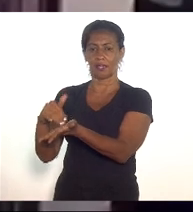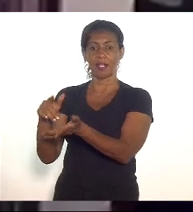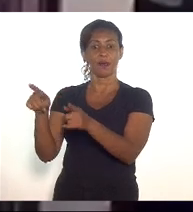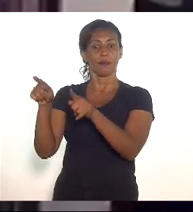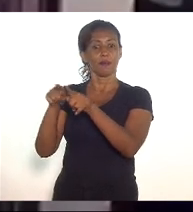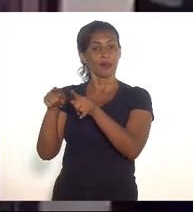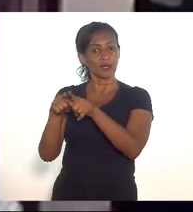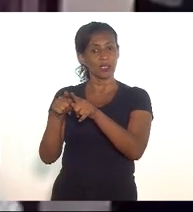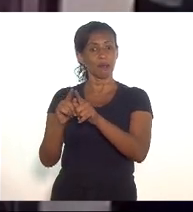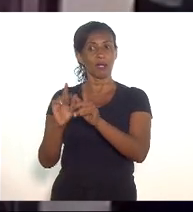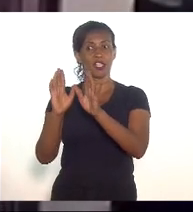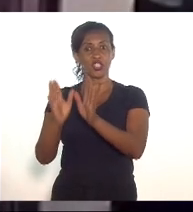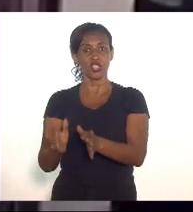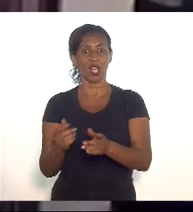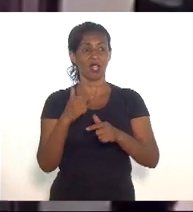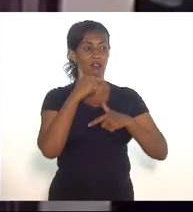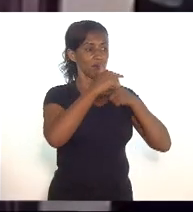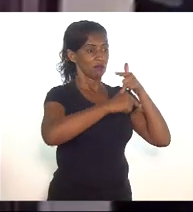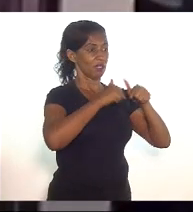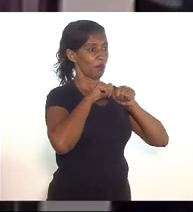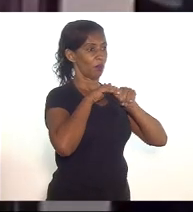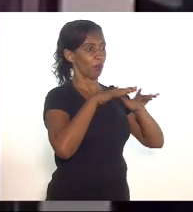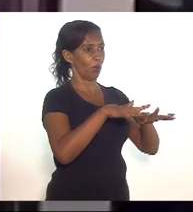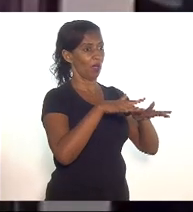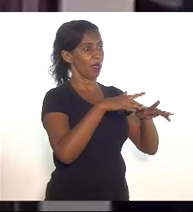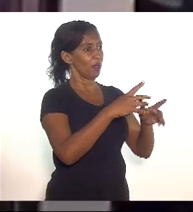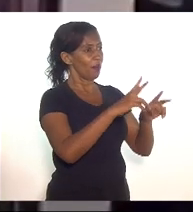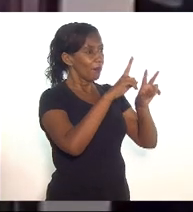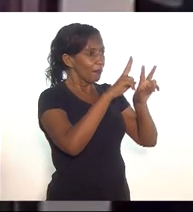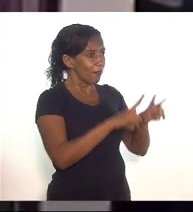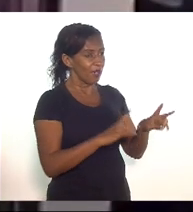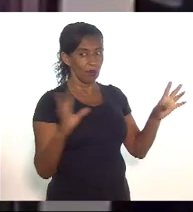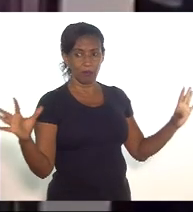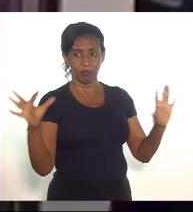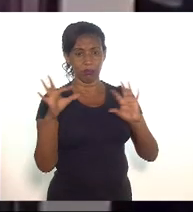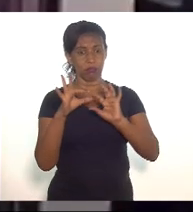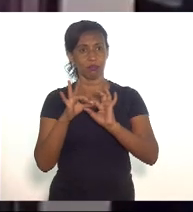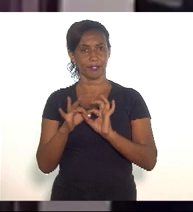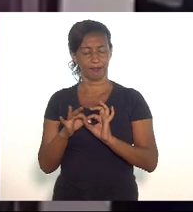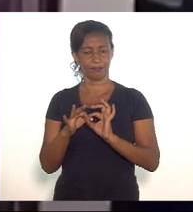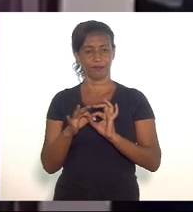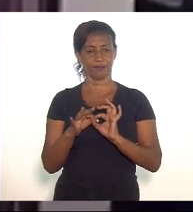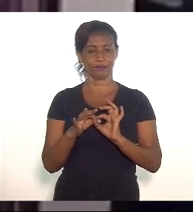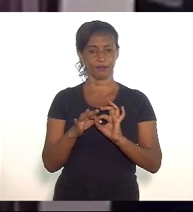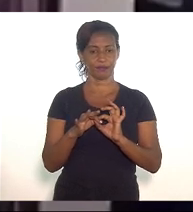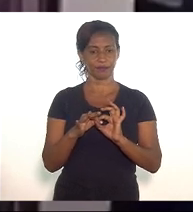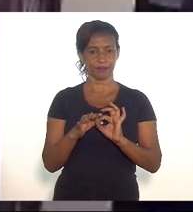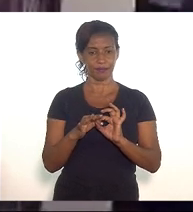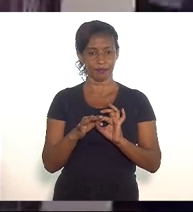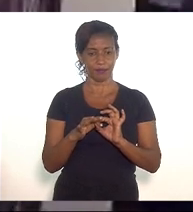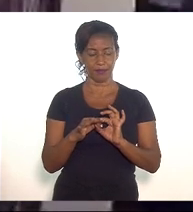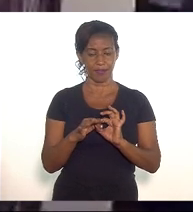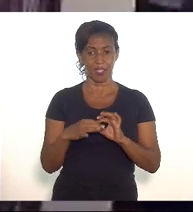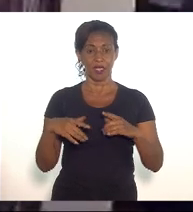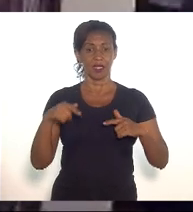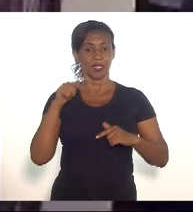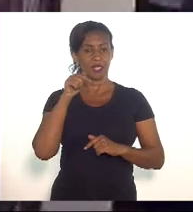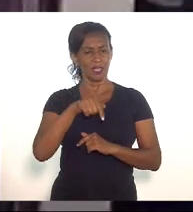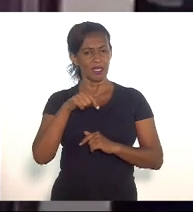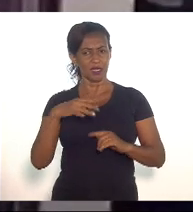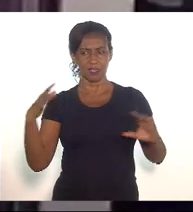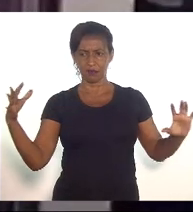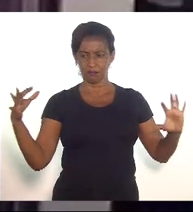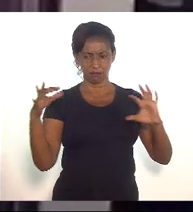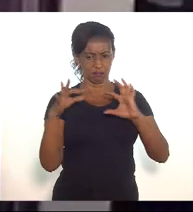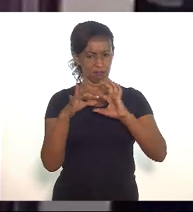os dados obtidos em campo. E para a gente fazer depois o cruzamento. E nesse